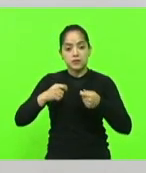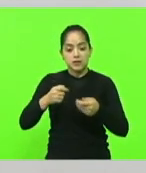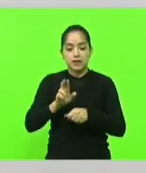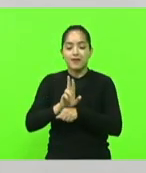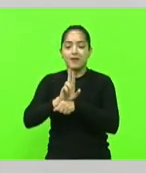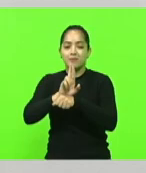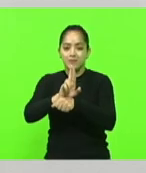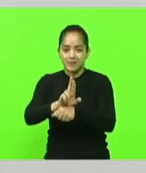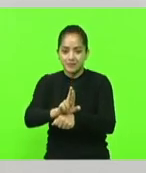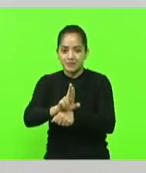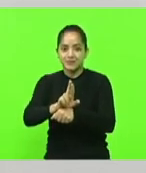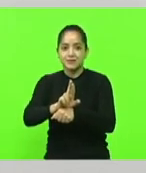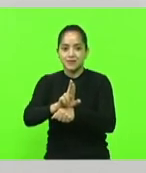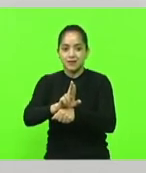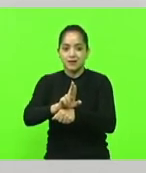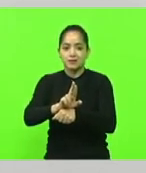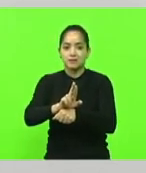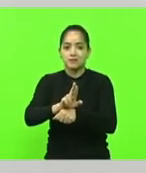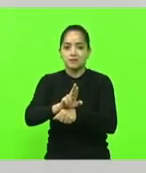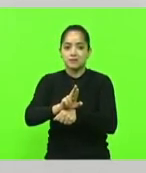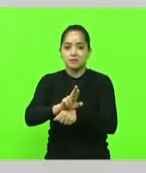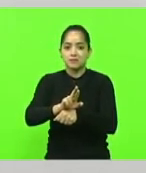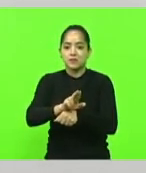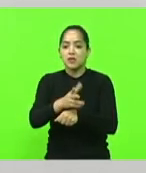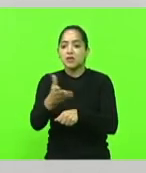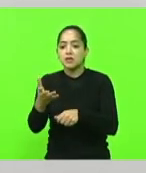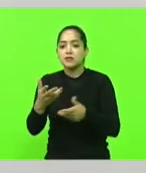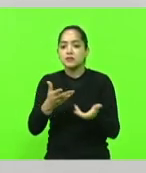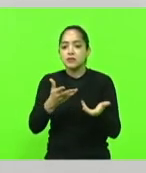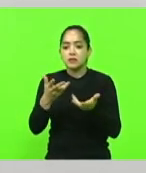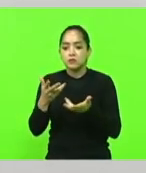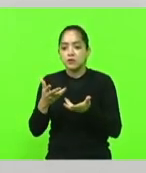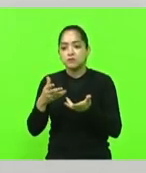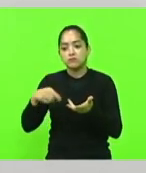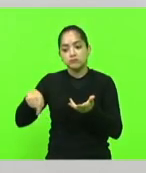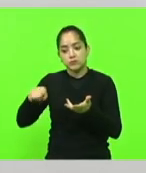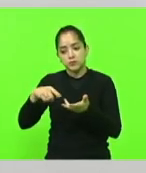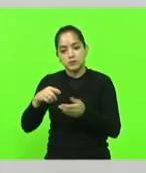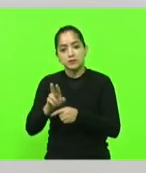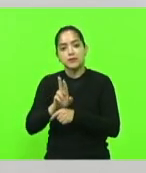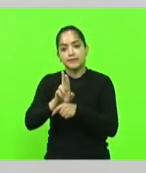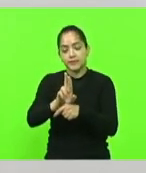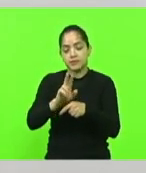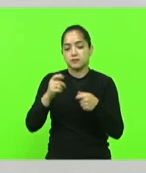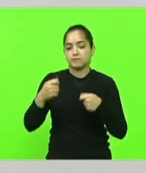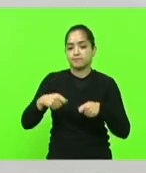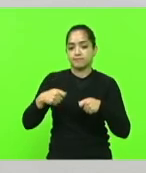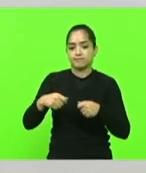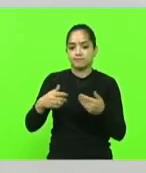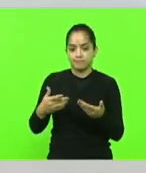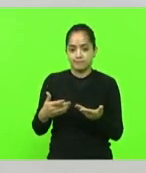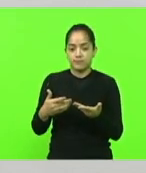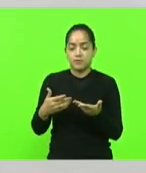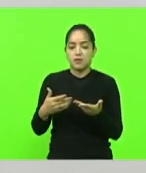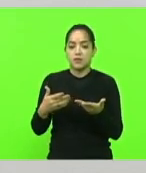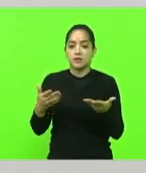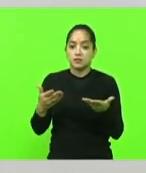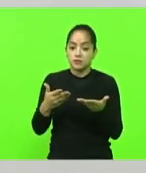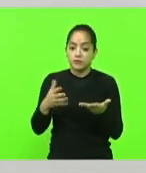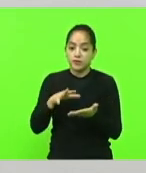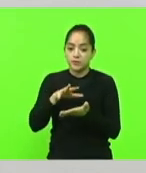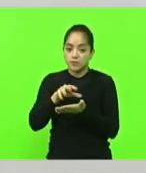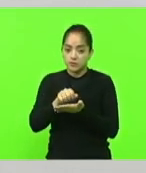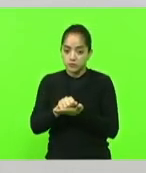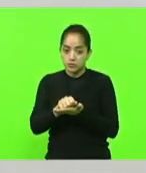aqui os anseios da sociedade. Então, fica aqui o meu registro